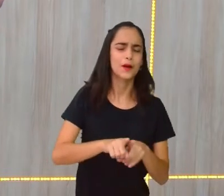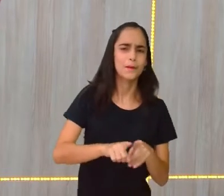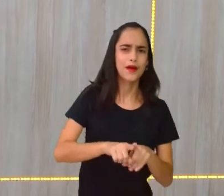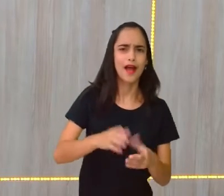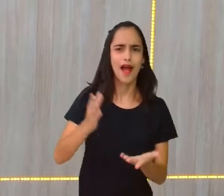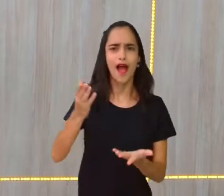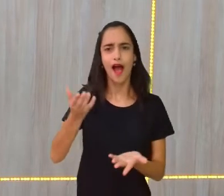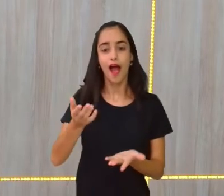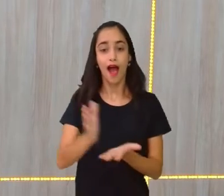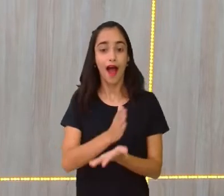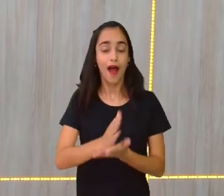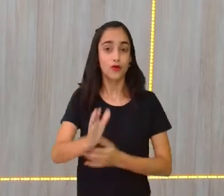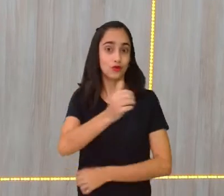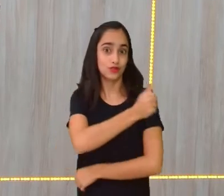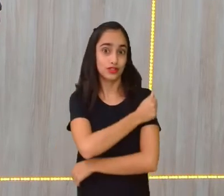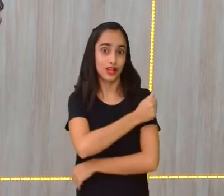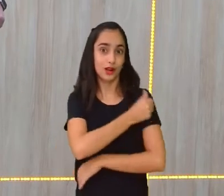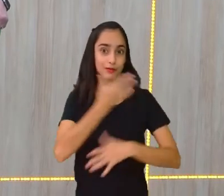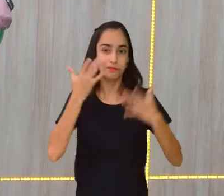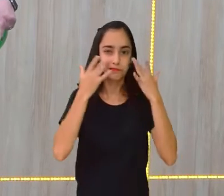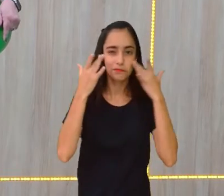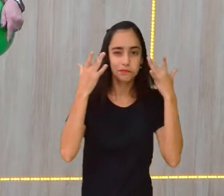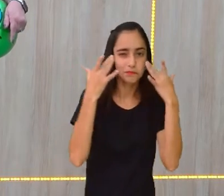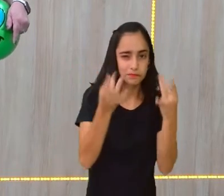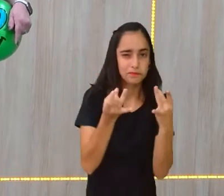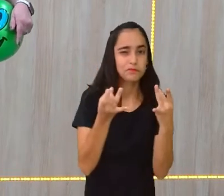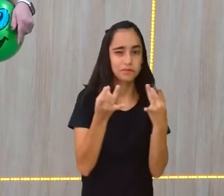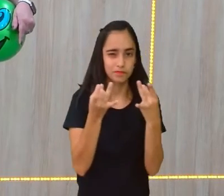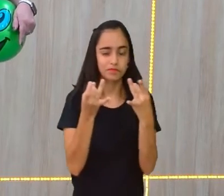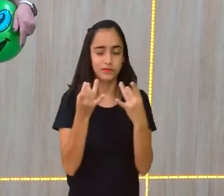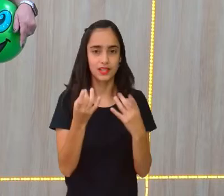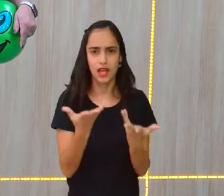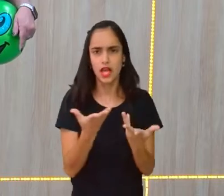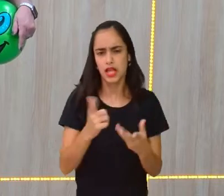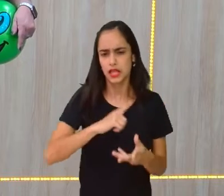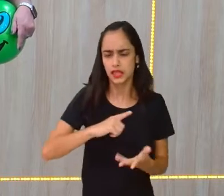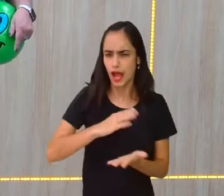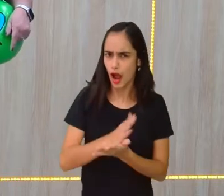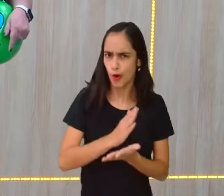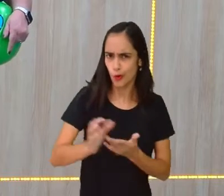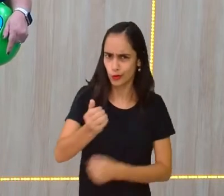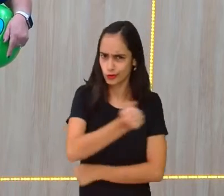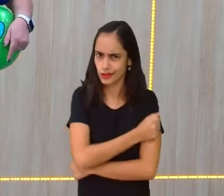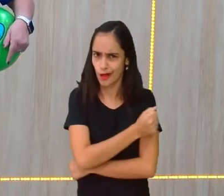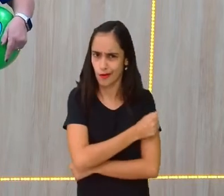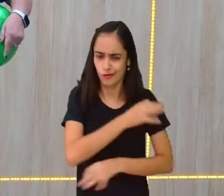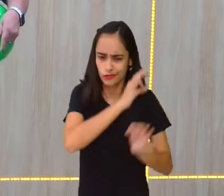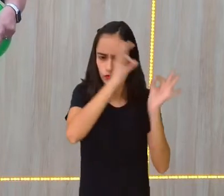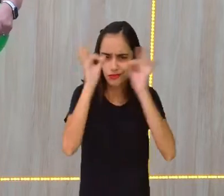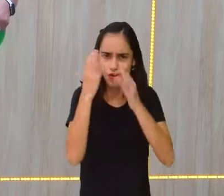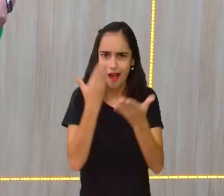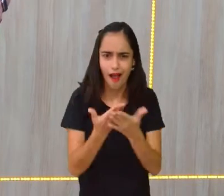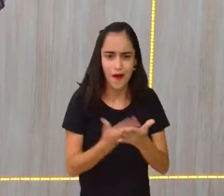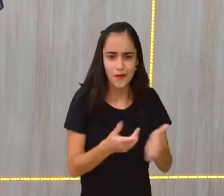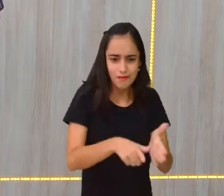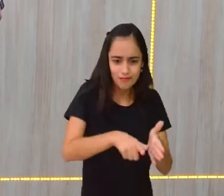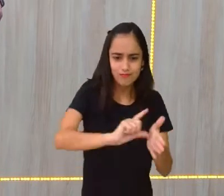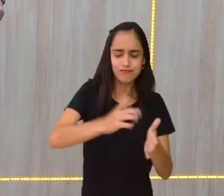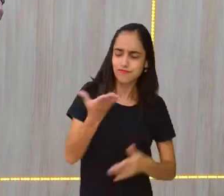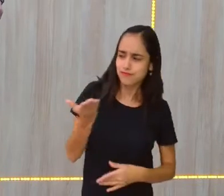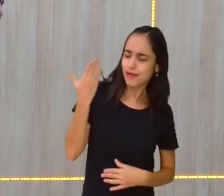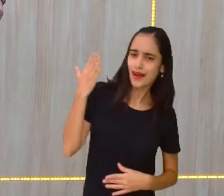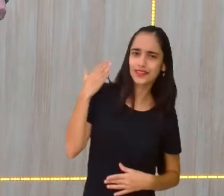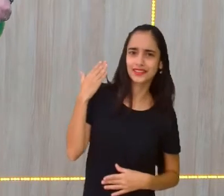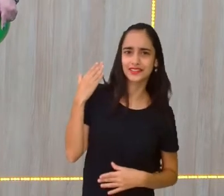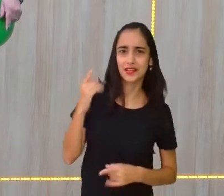aulas passadas. Então, dá uma olhadinha aí no seu chat também, coloca aí a sua mensagem, a sua pergunta, a sua